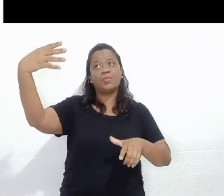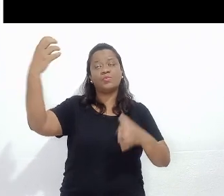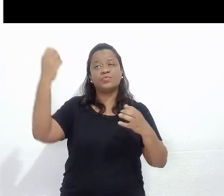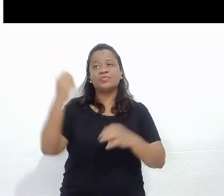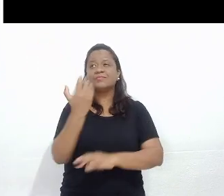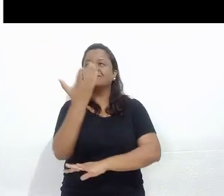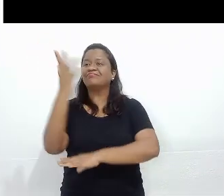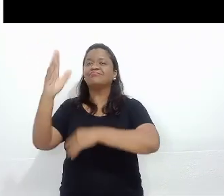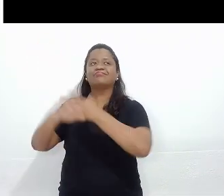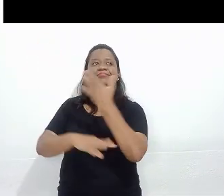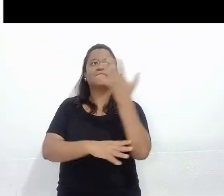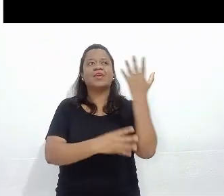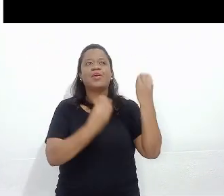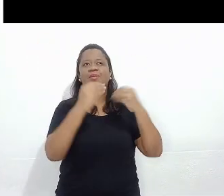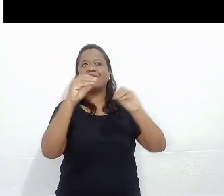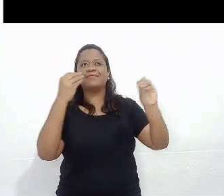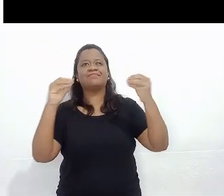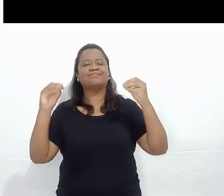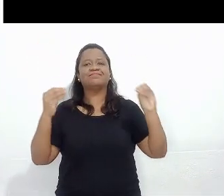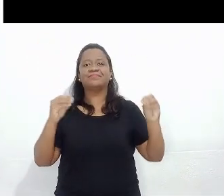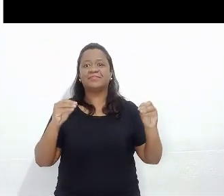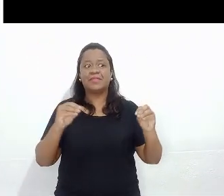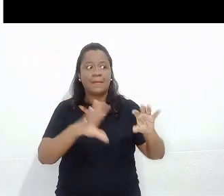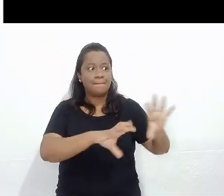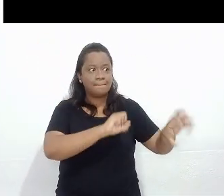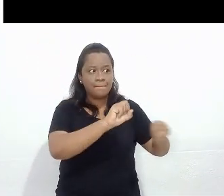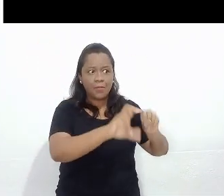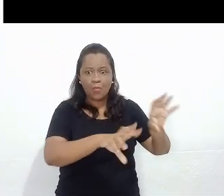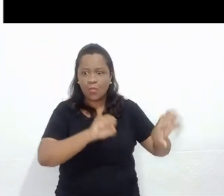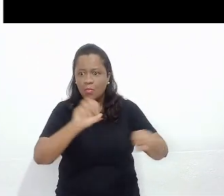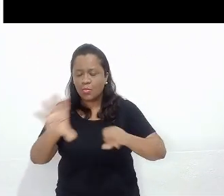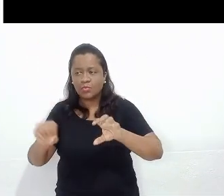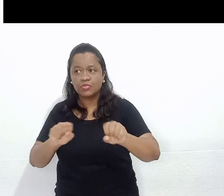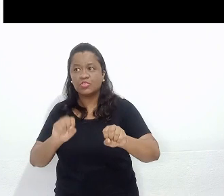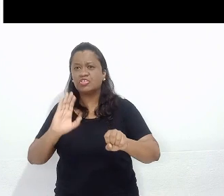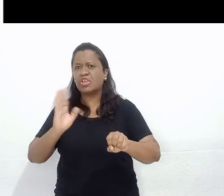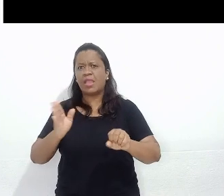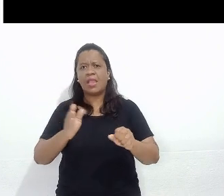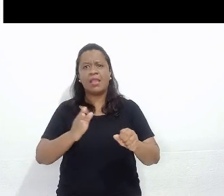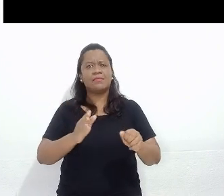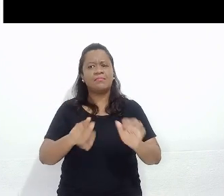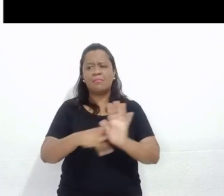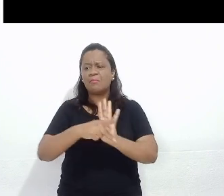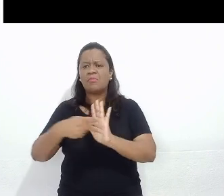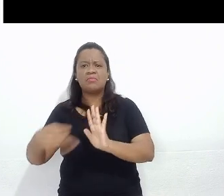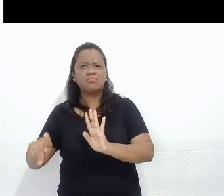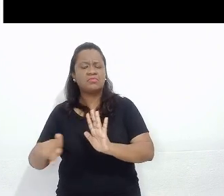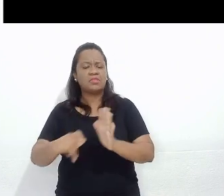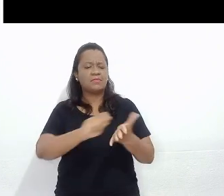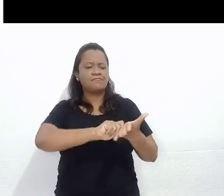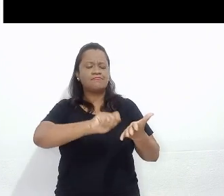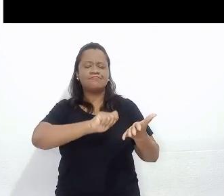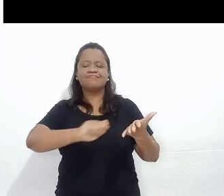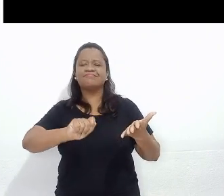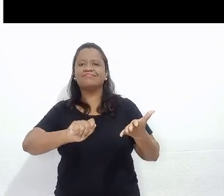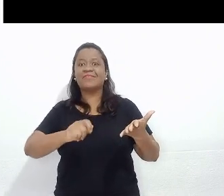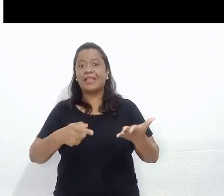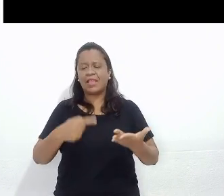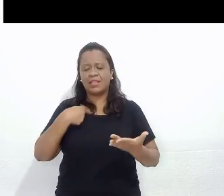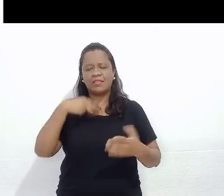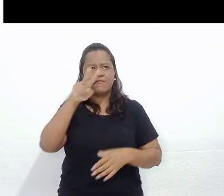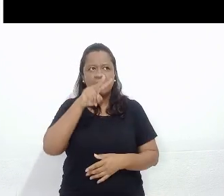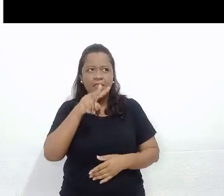seus quadros. É um cara que busca isso. Isso já é tido como uma assinatura dele. Quando você vai ver um filme que ele fez a